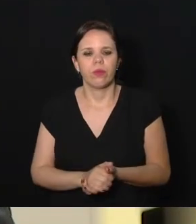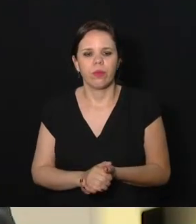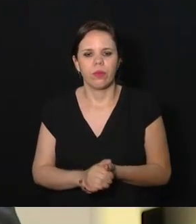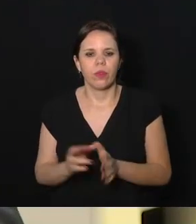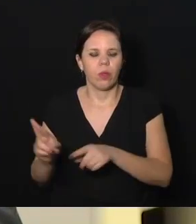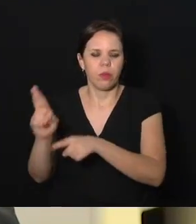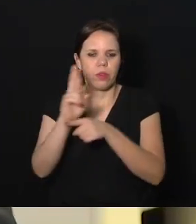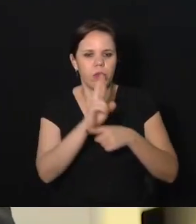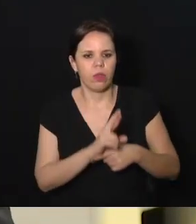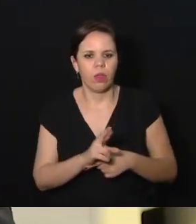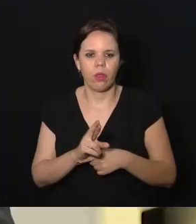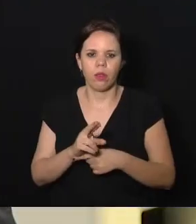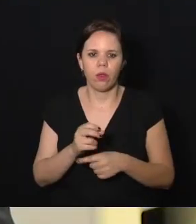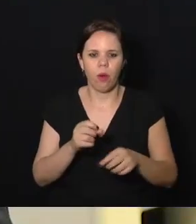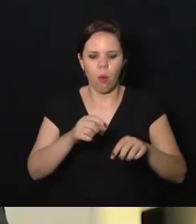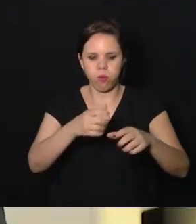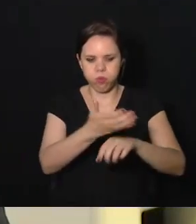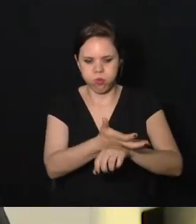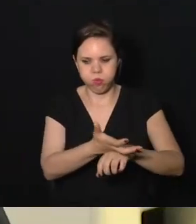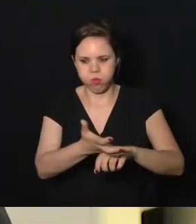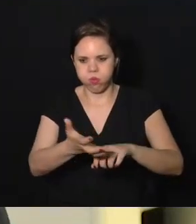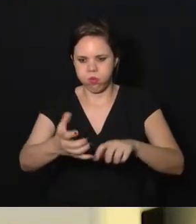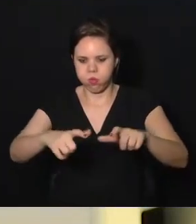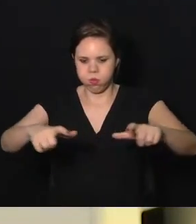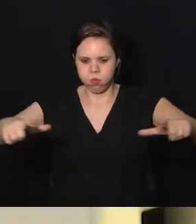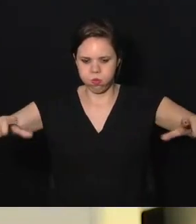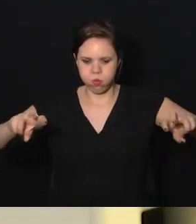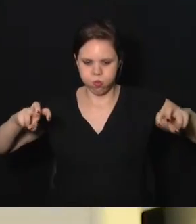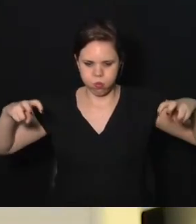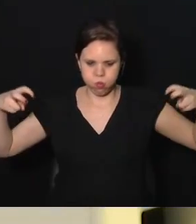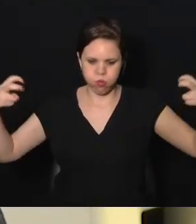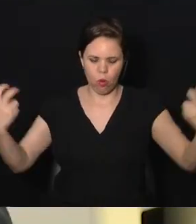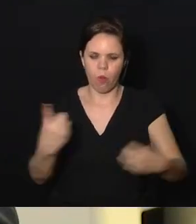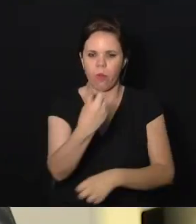campo feito em 1940, um estádio, né, de